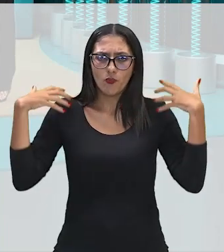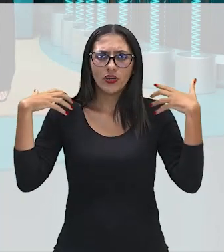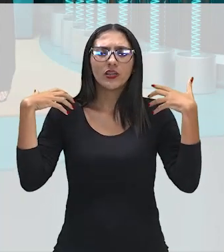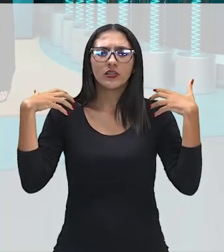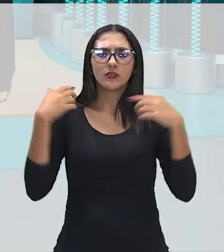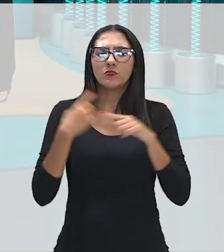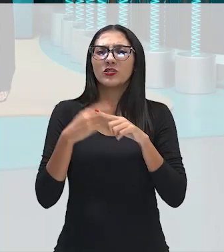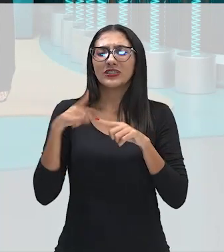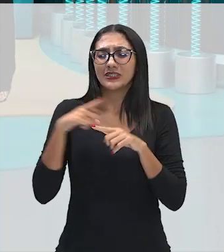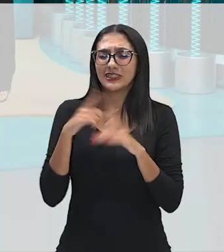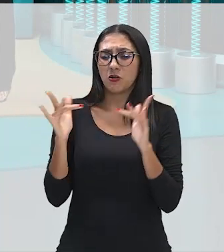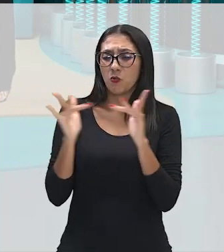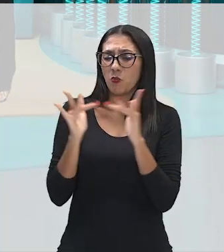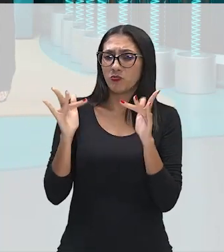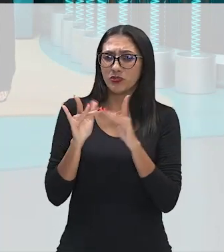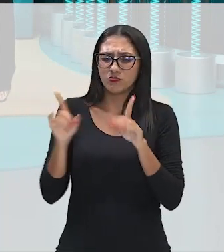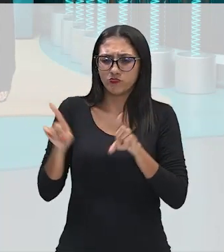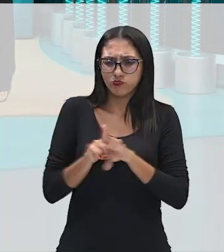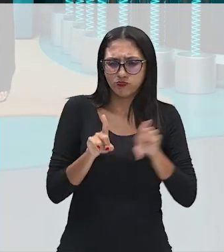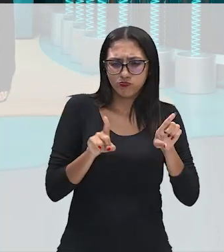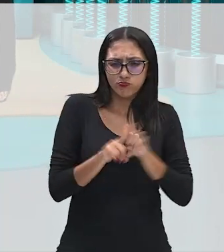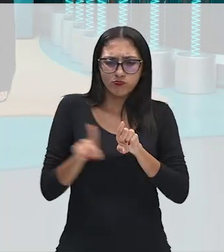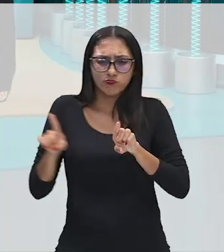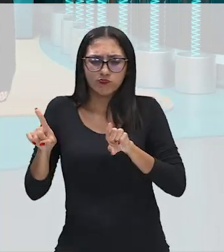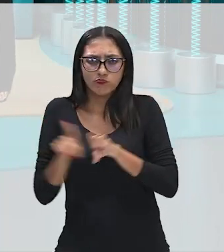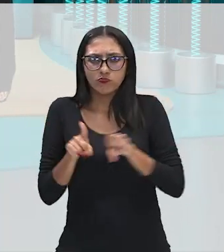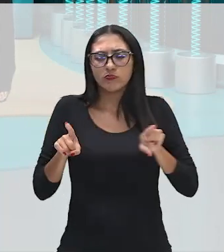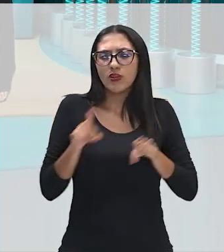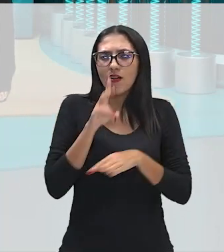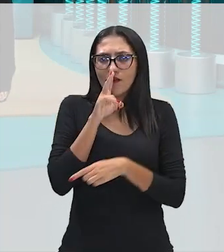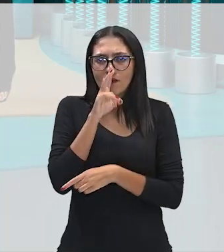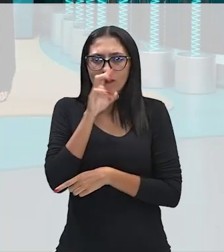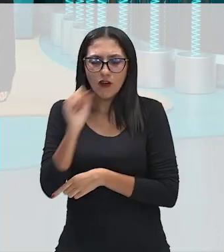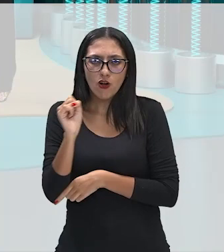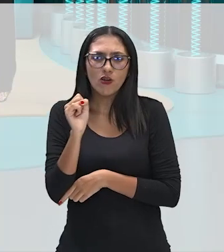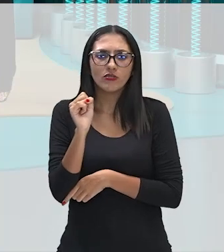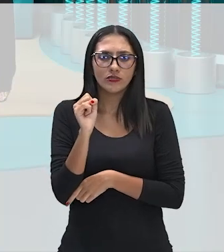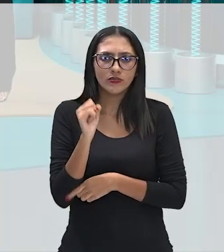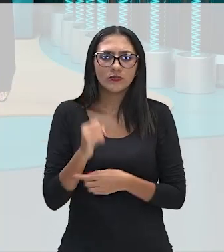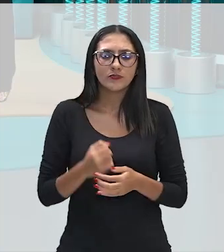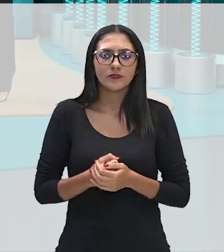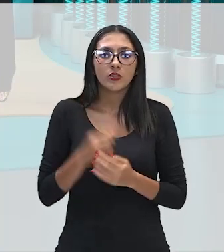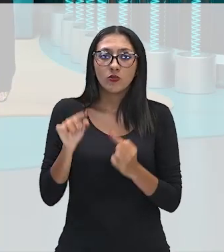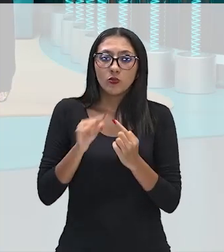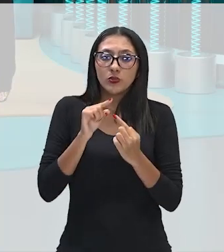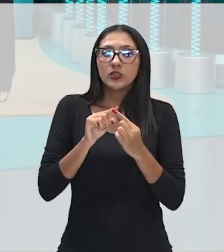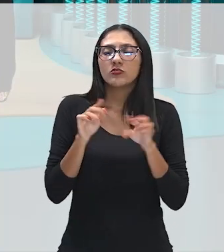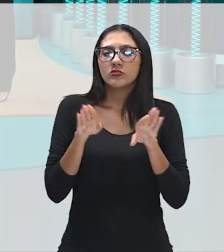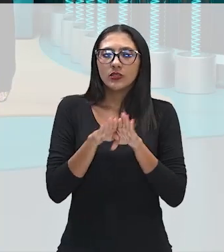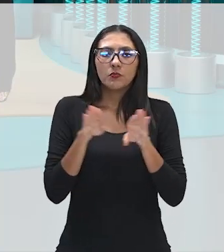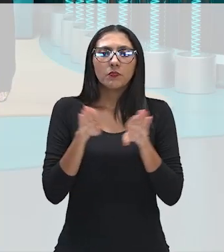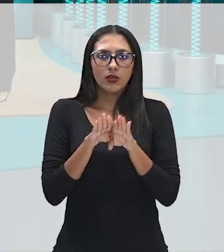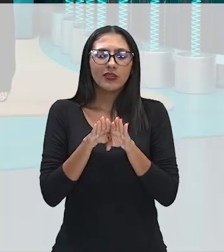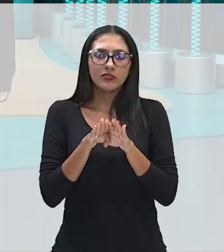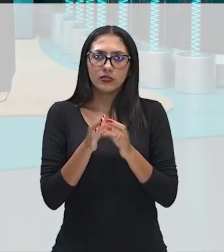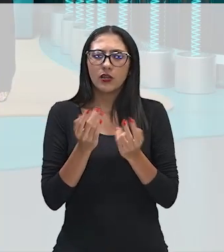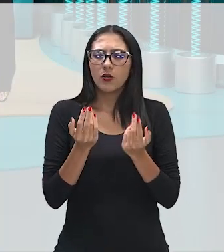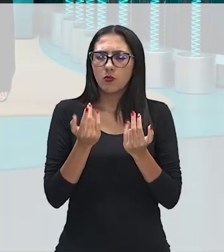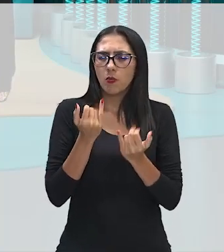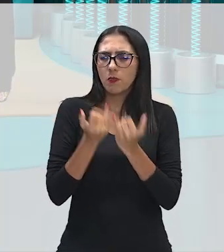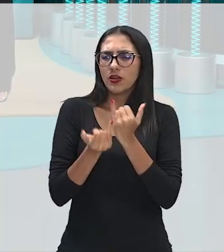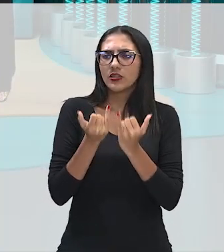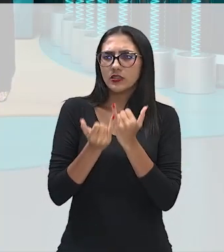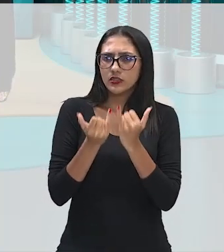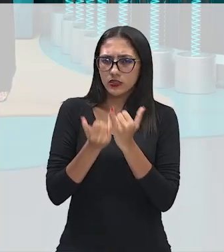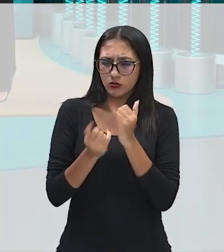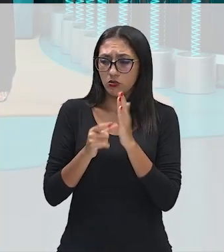bastante contato, que tem também como objetivo, né, ultrapassar, invadir o campo adversário, a fim de chegar ali